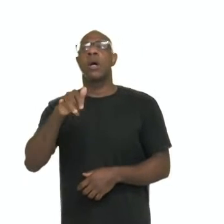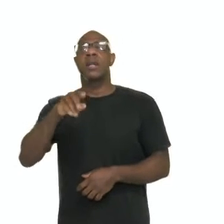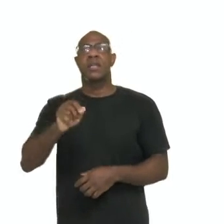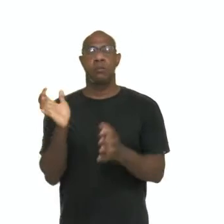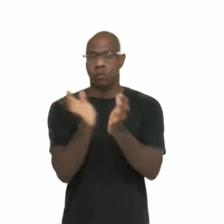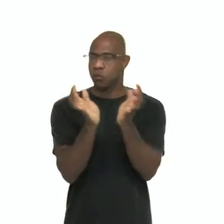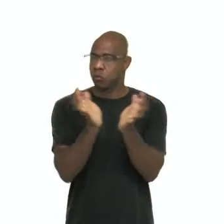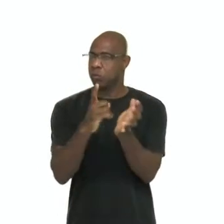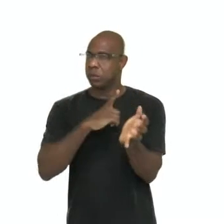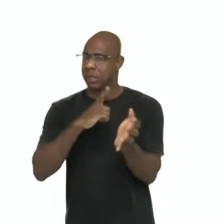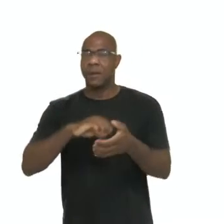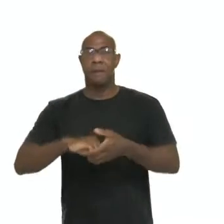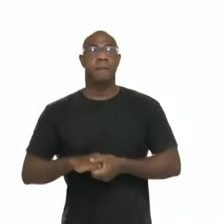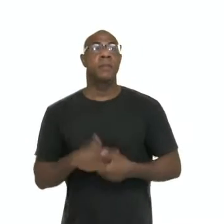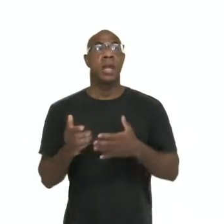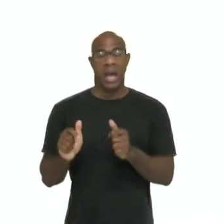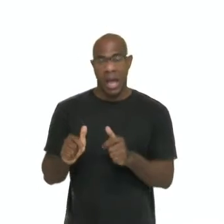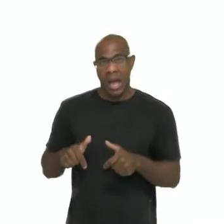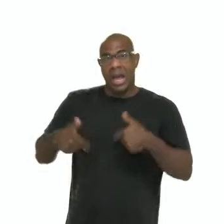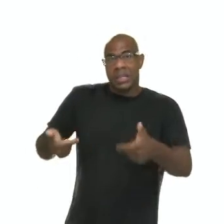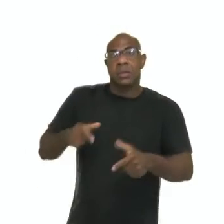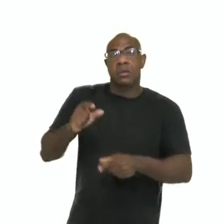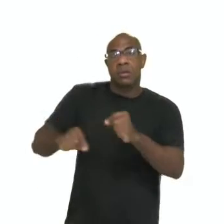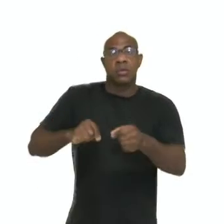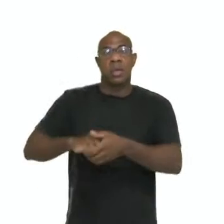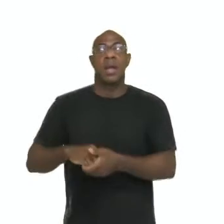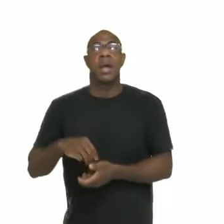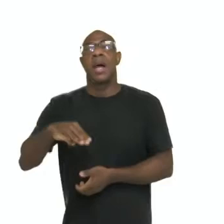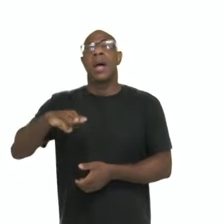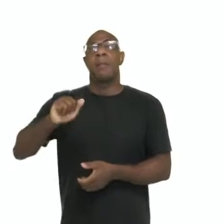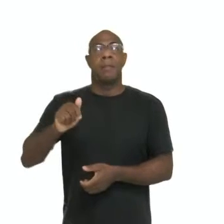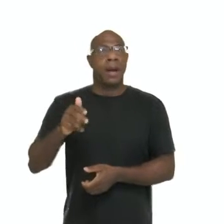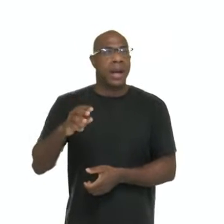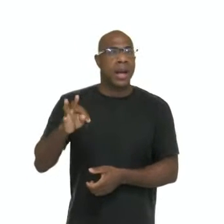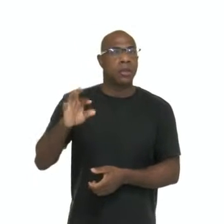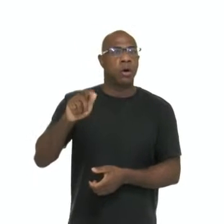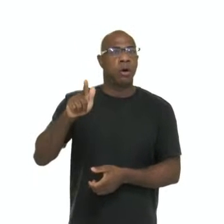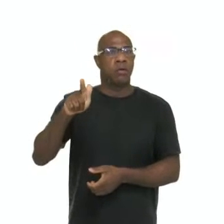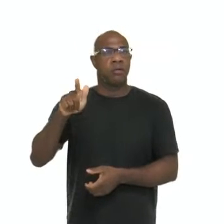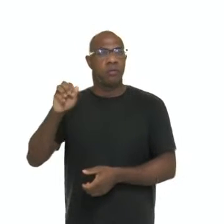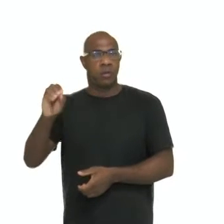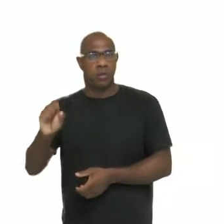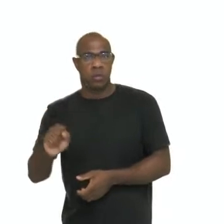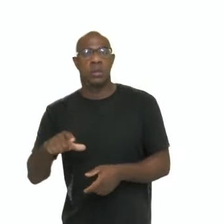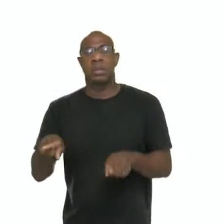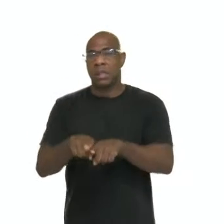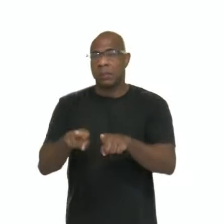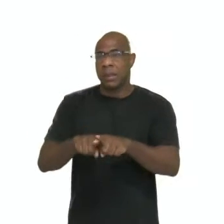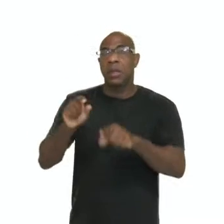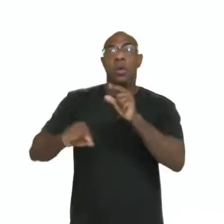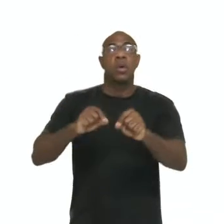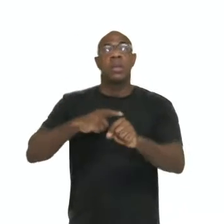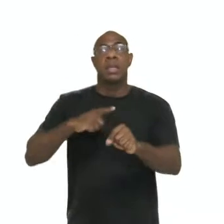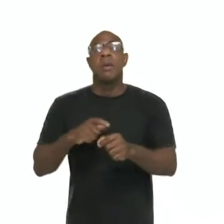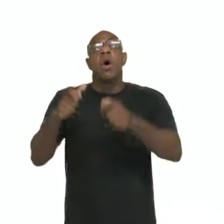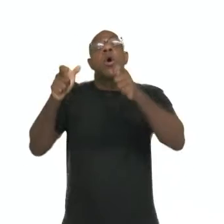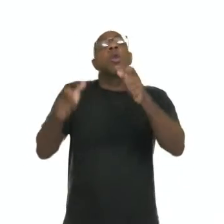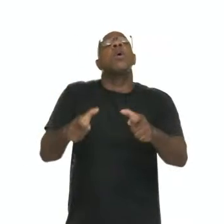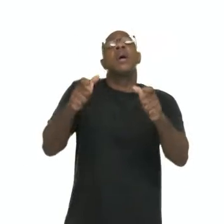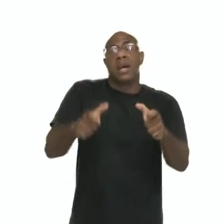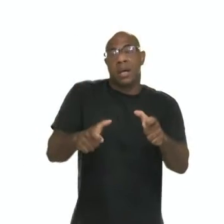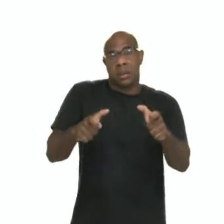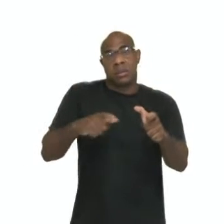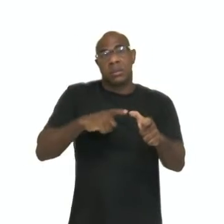Nesses casos, a ação dos macrófagos, conduzidos pelo sangue até o local